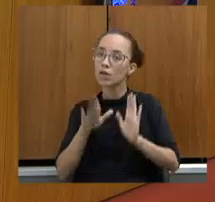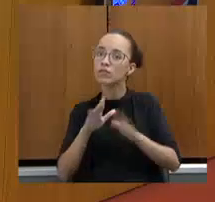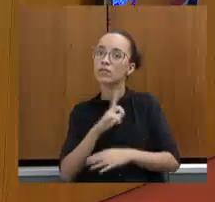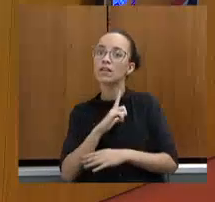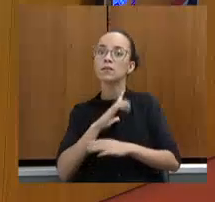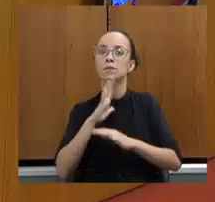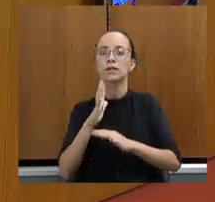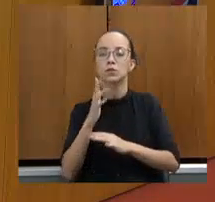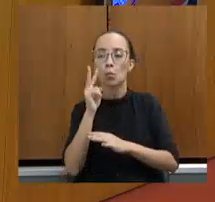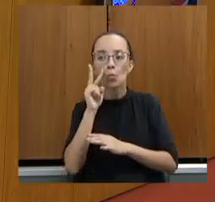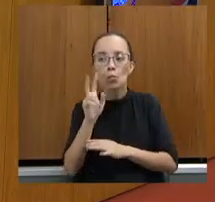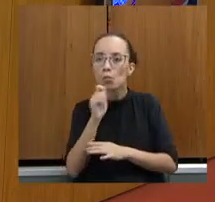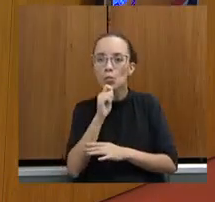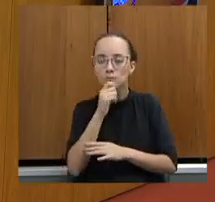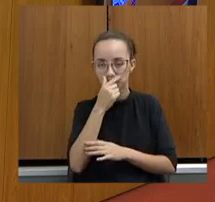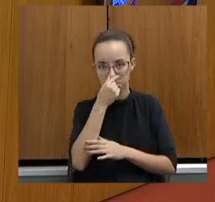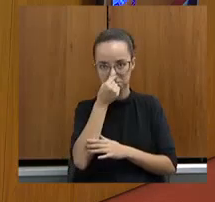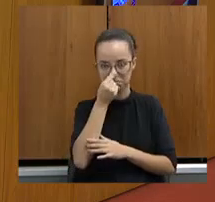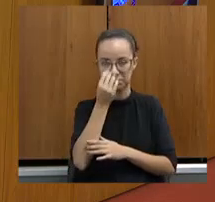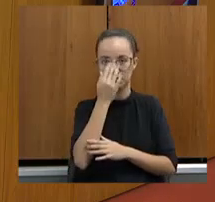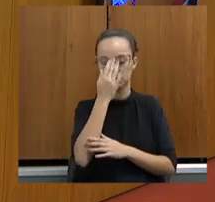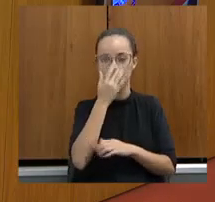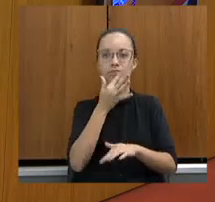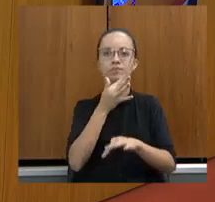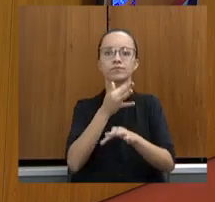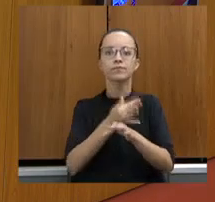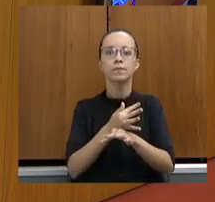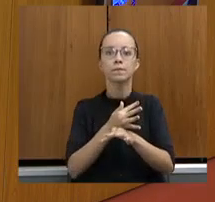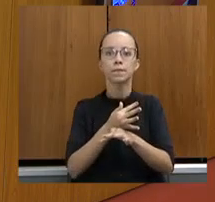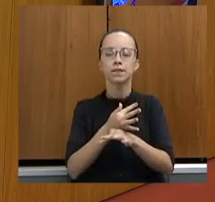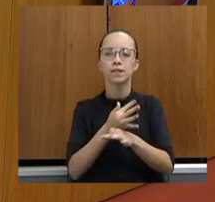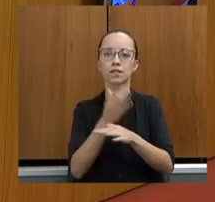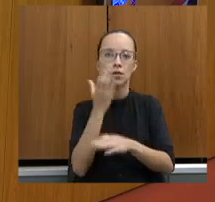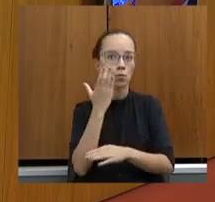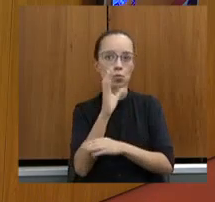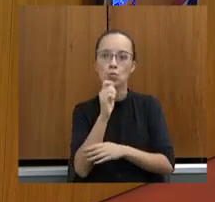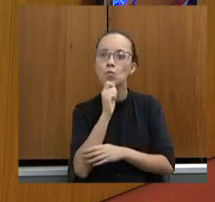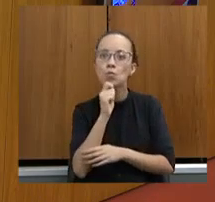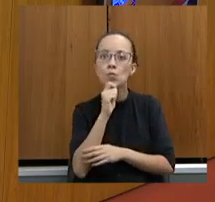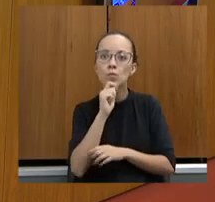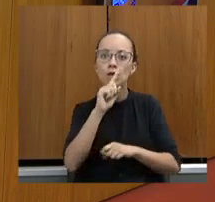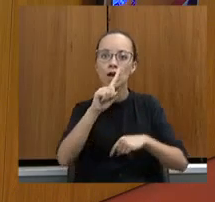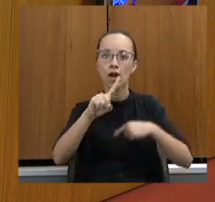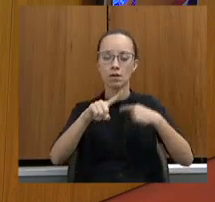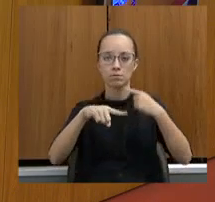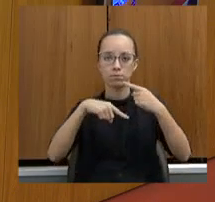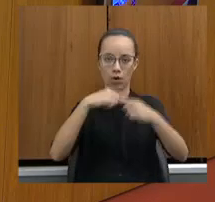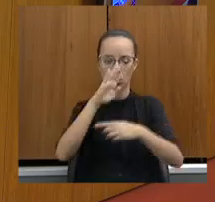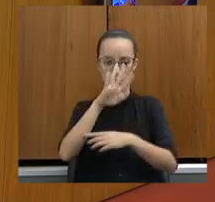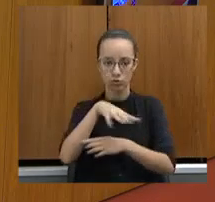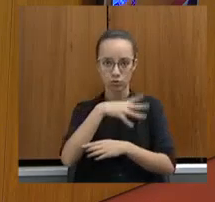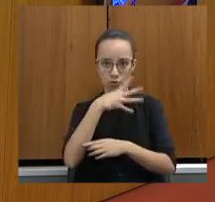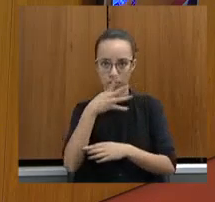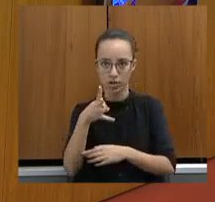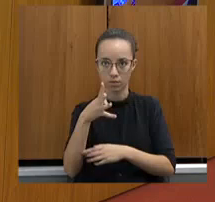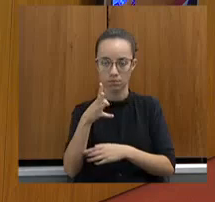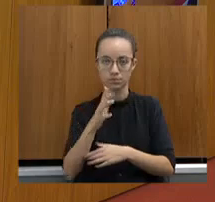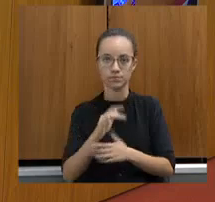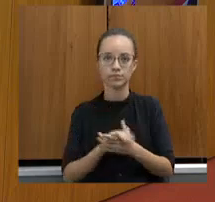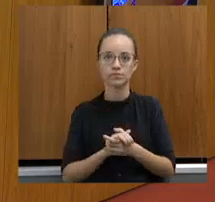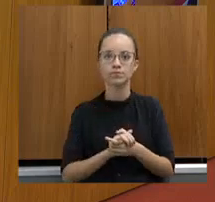assessoria que as férias ainda não publicadas pagas após o cronograma de pagamento não publicadas